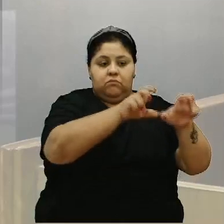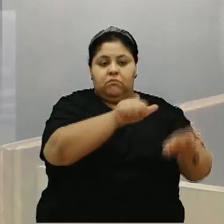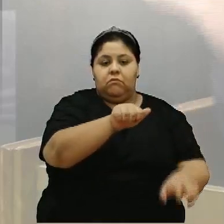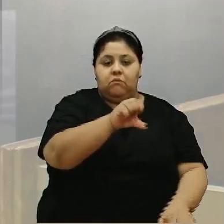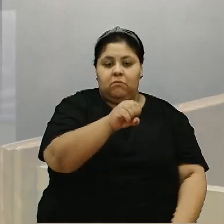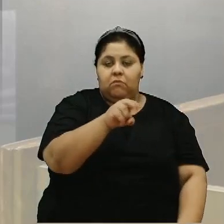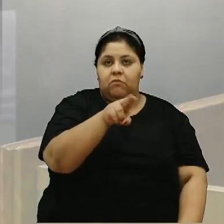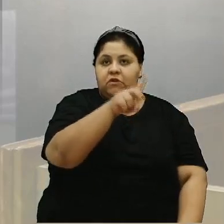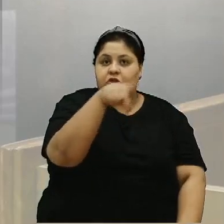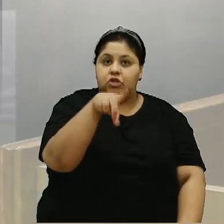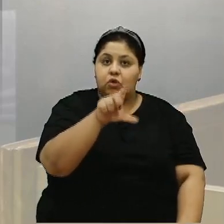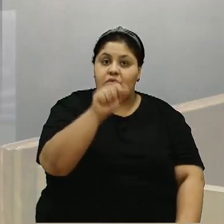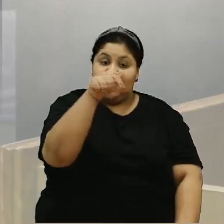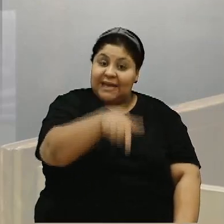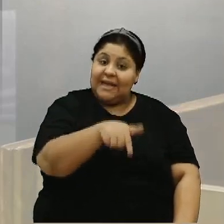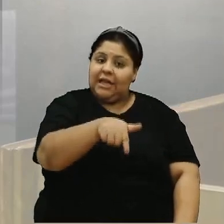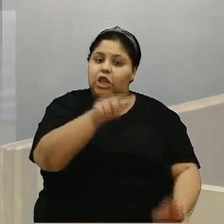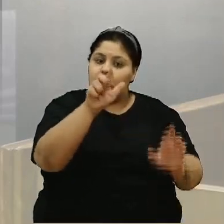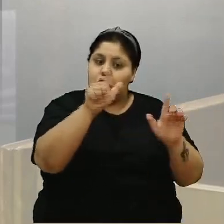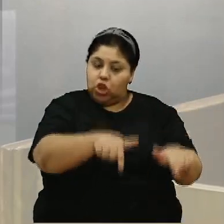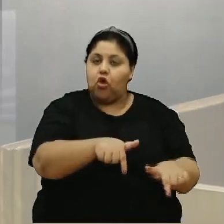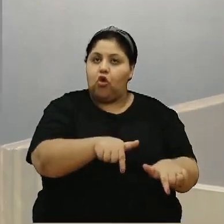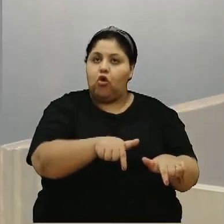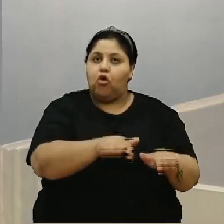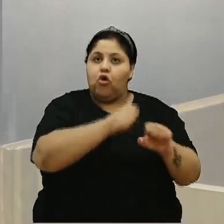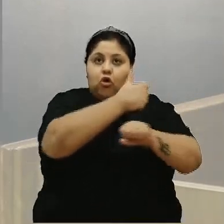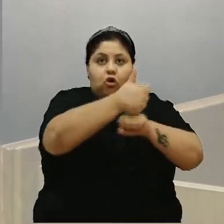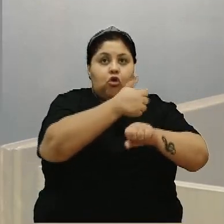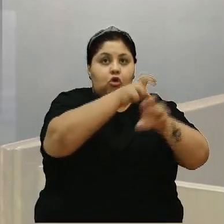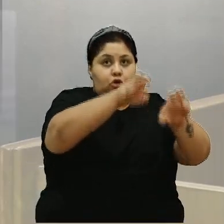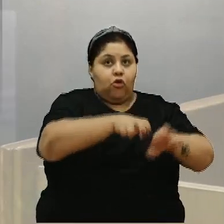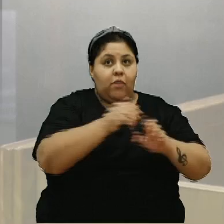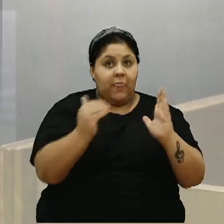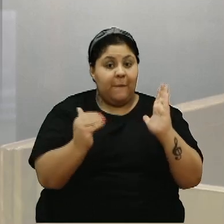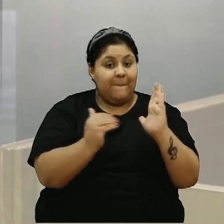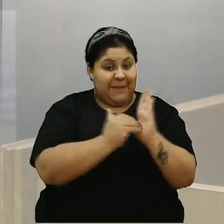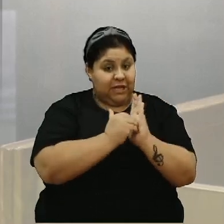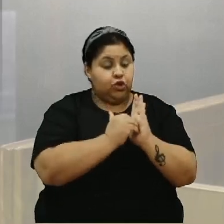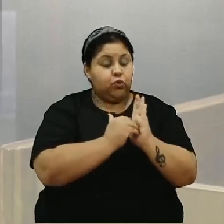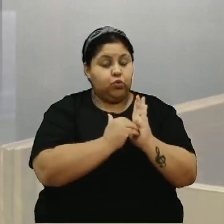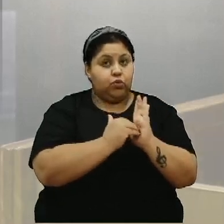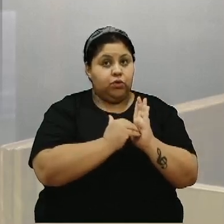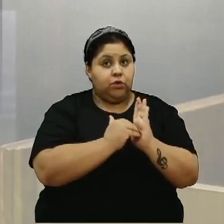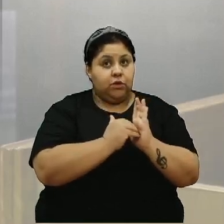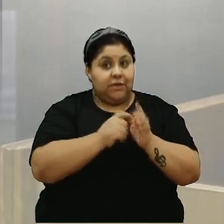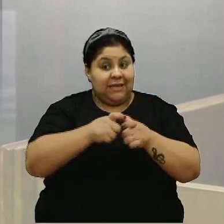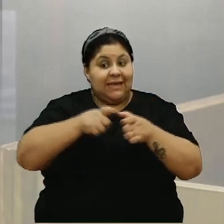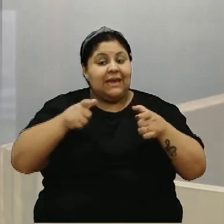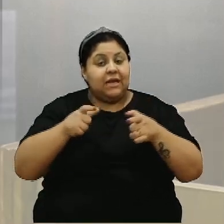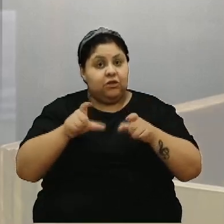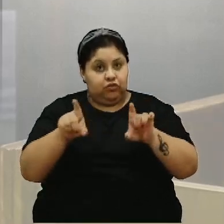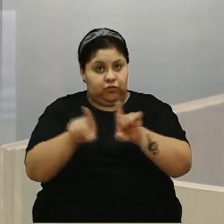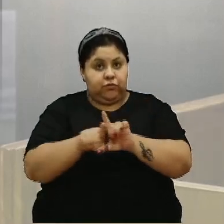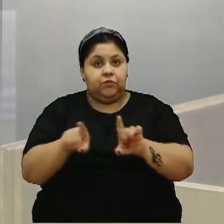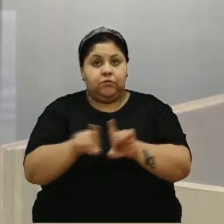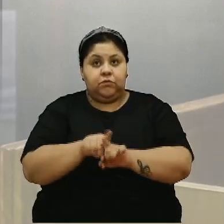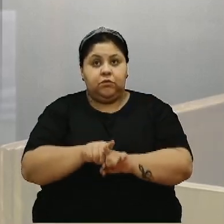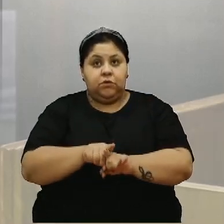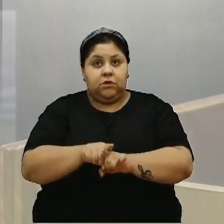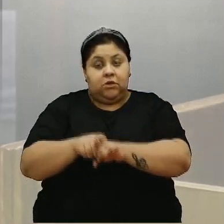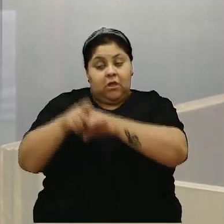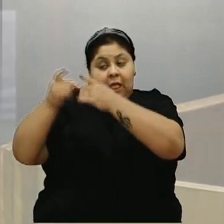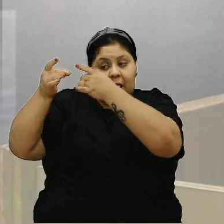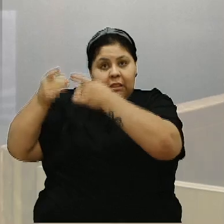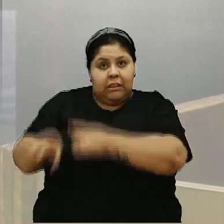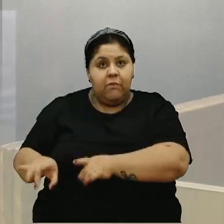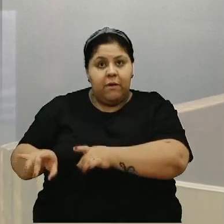Gaúcha, nós aqui, tá? Os agricultores de médio porte e grande porte estão abandonando